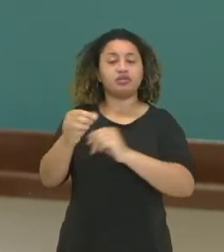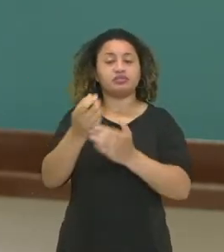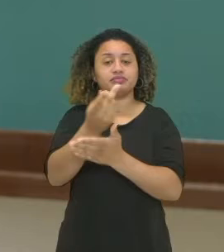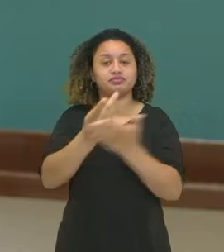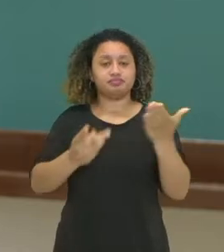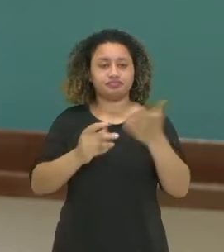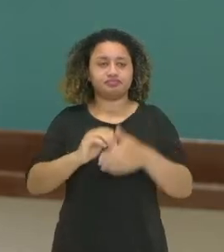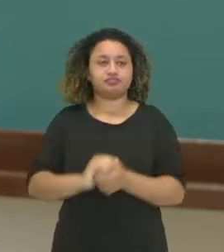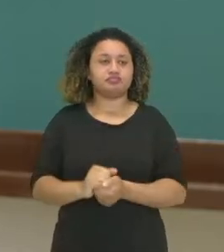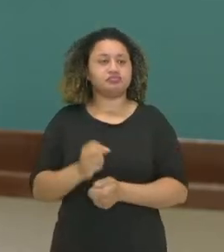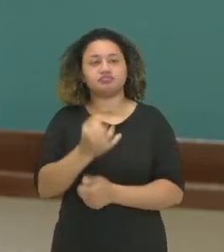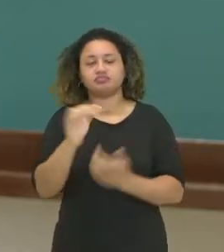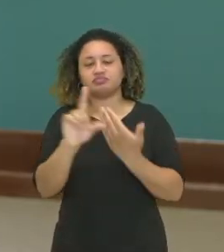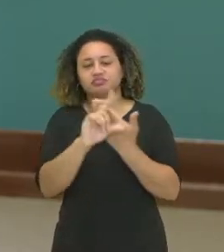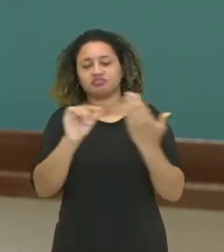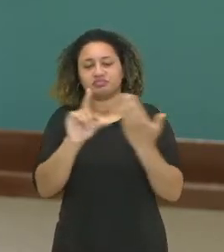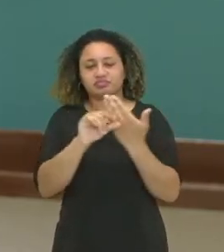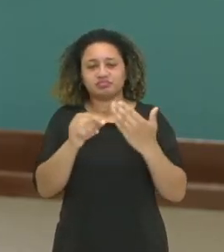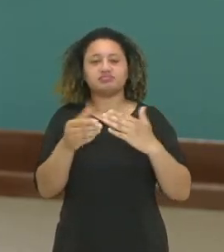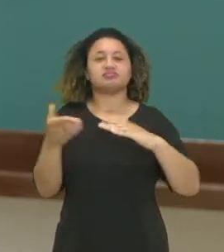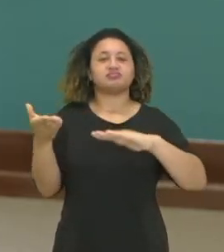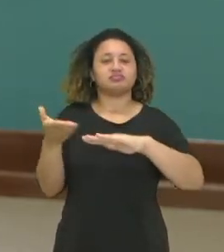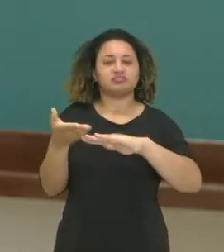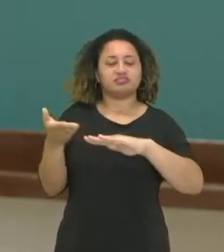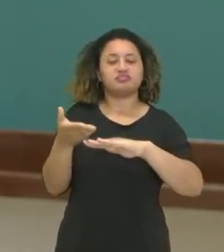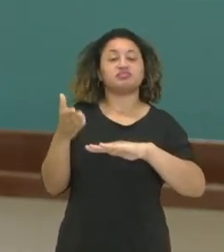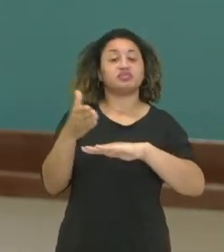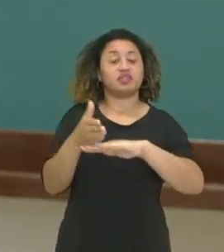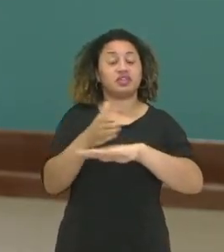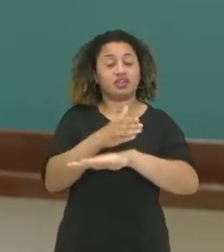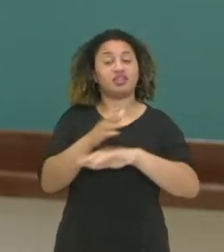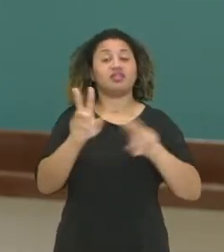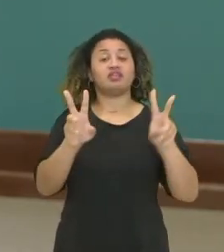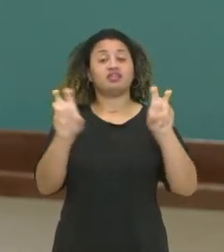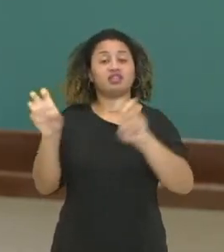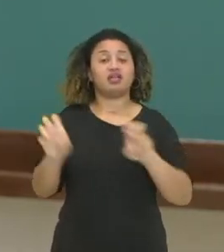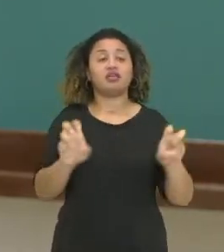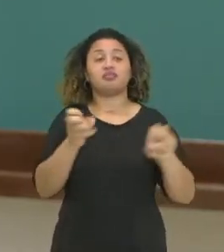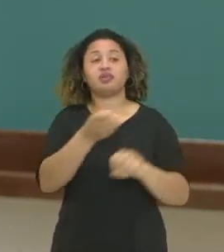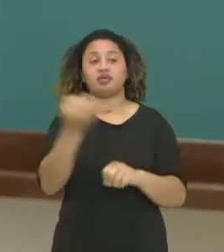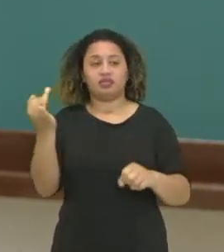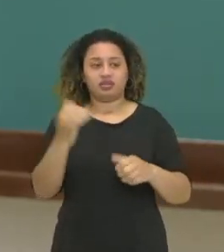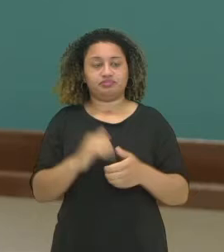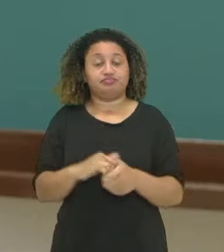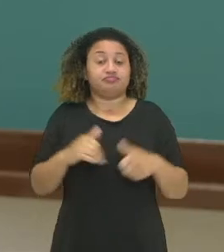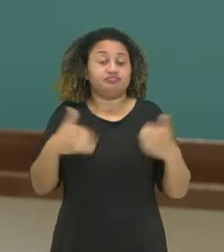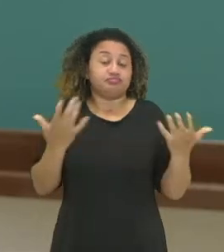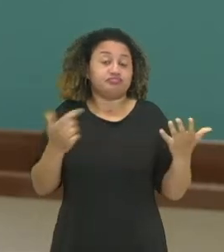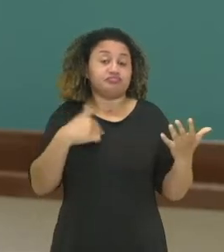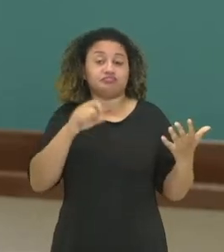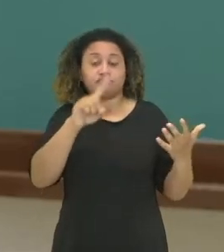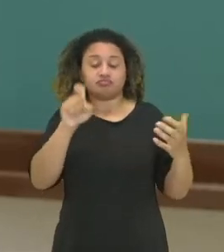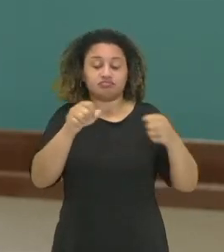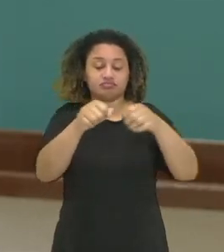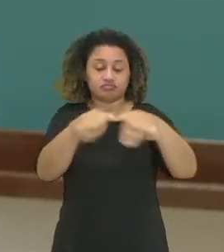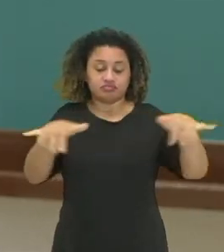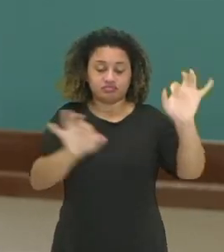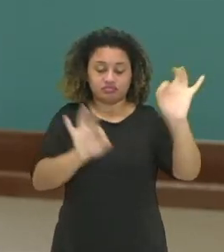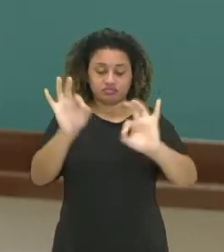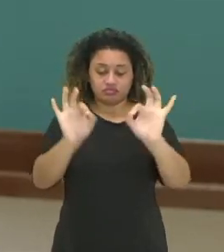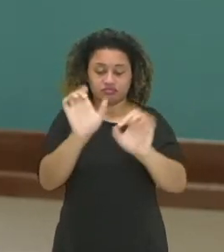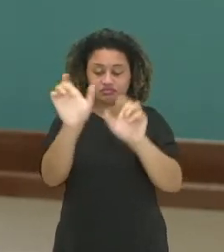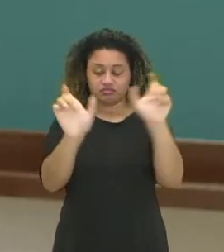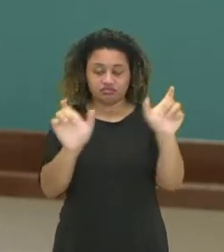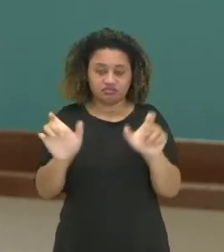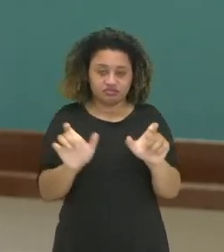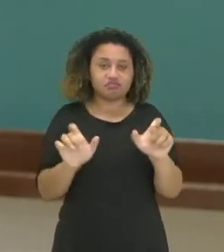autores modernistas? Quais os temas? Para isso, vamos levantar hipóteses em uma nuvem de palavras. Então,